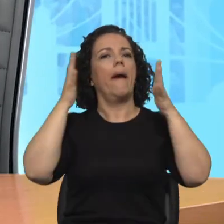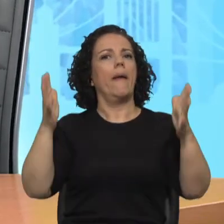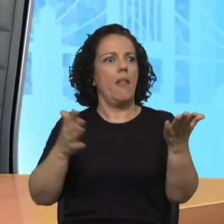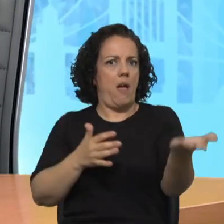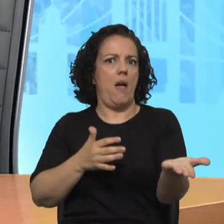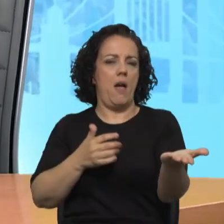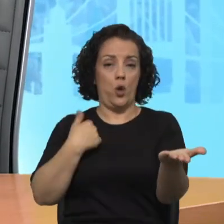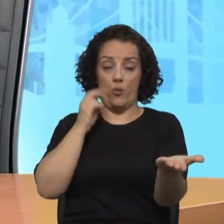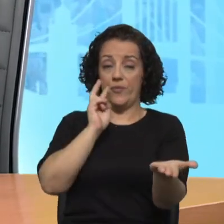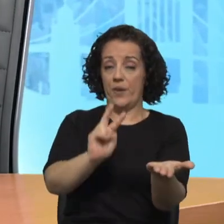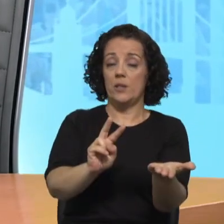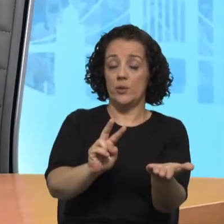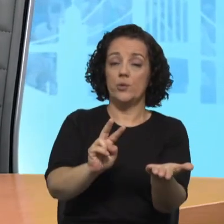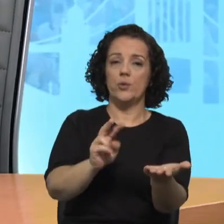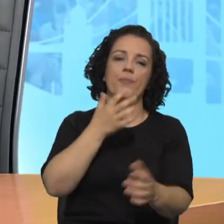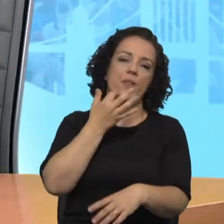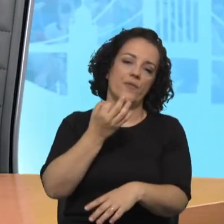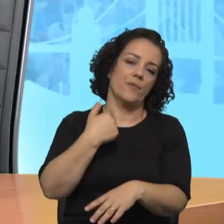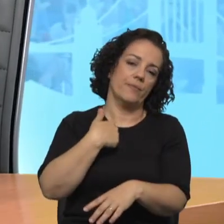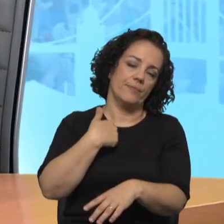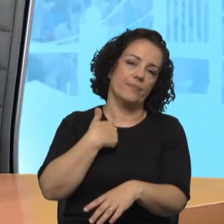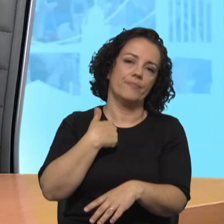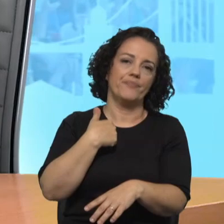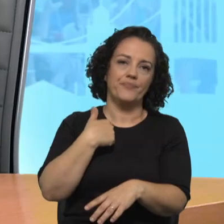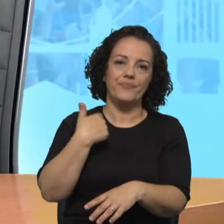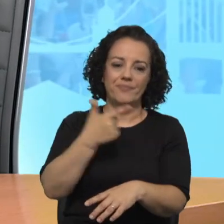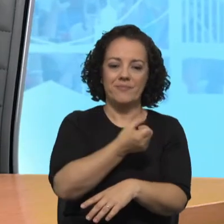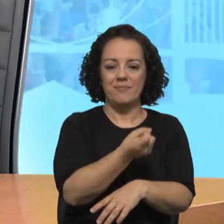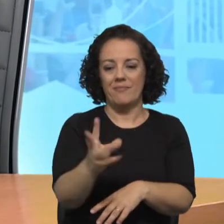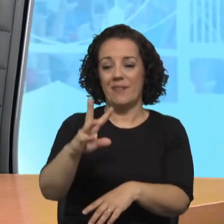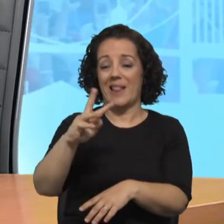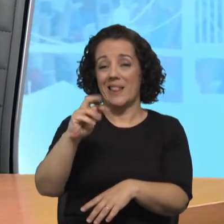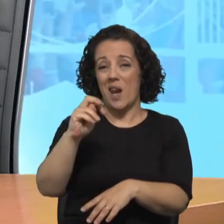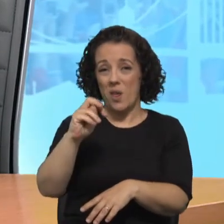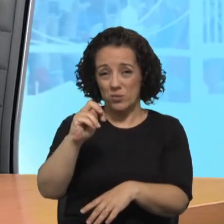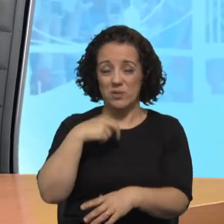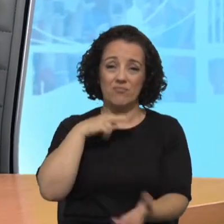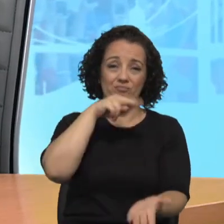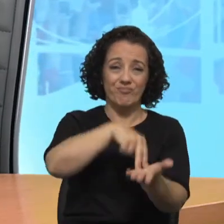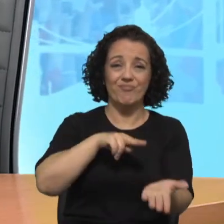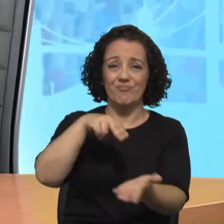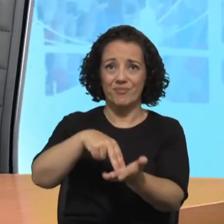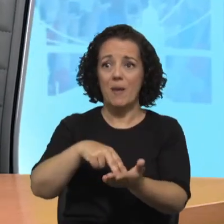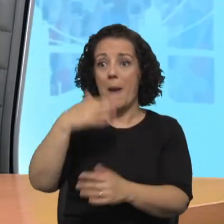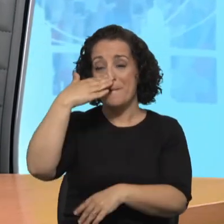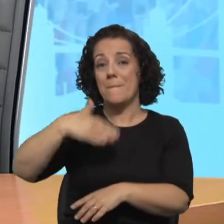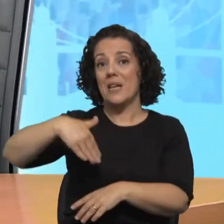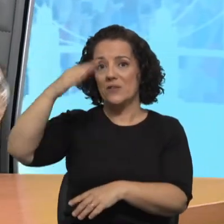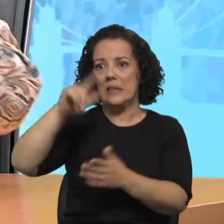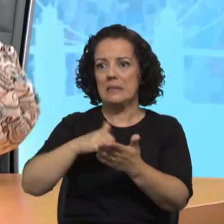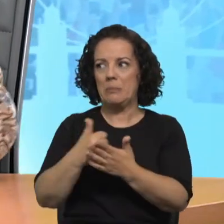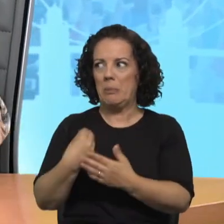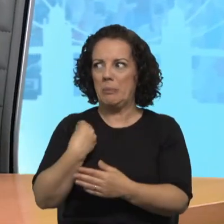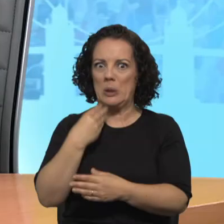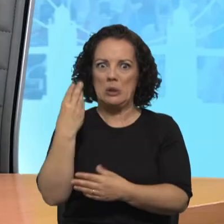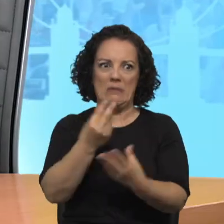que eu vejo, porque claro que estive no terreno em todas estas 13 Jornadas Mundiais da Juventude, os mais velhos ficam sempre preocupados a achar, ai, tantos